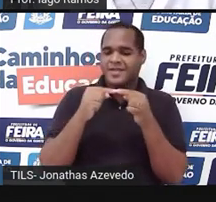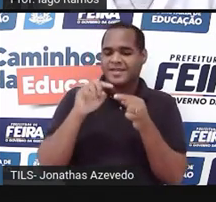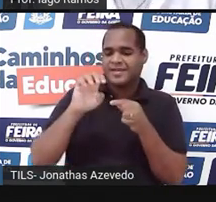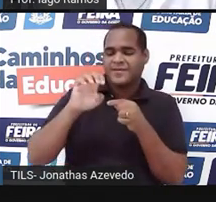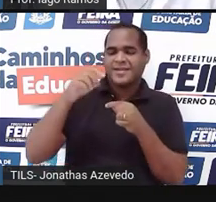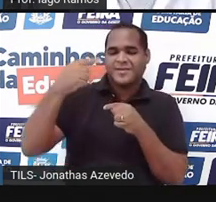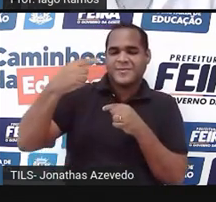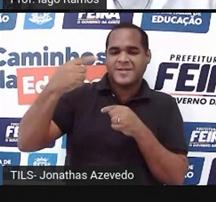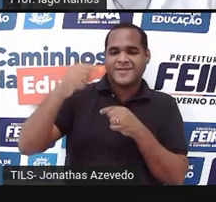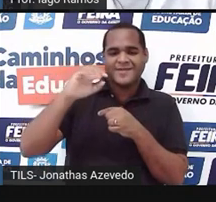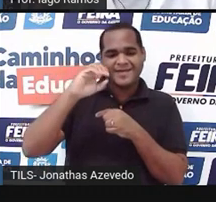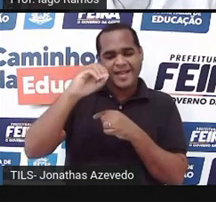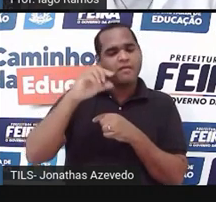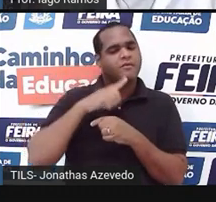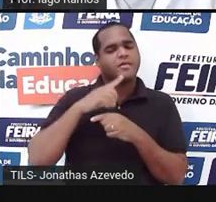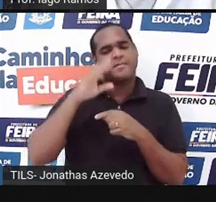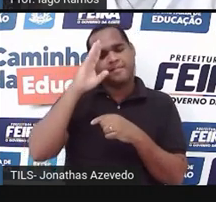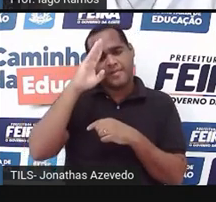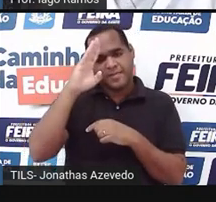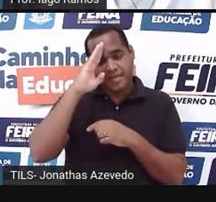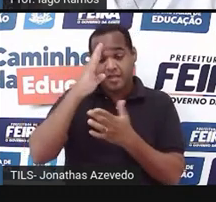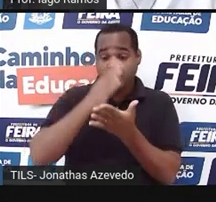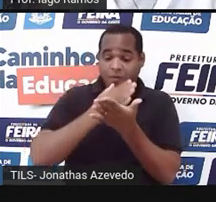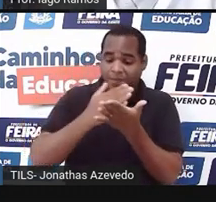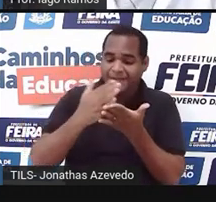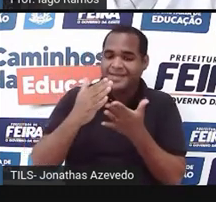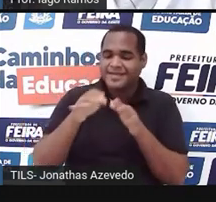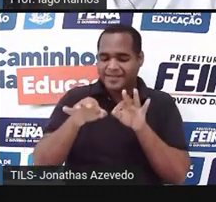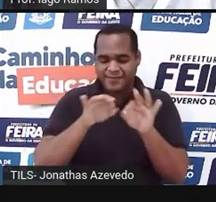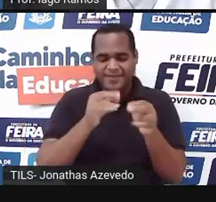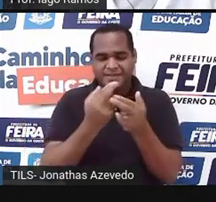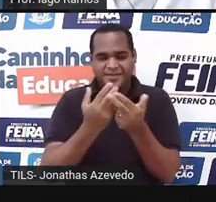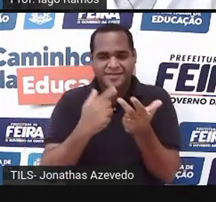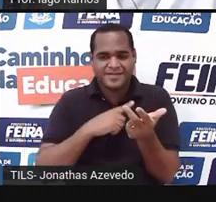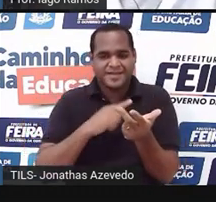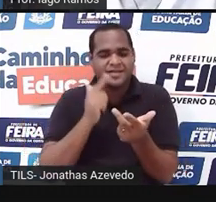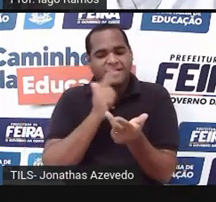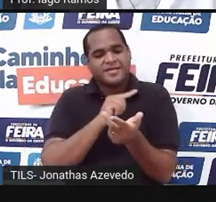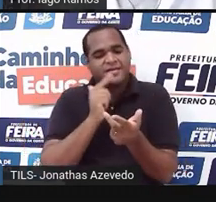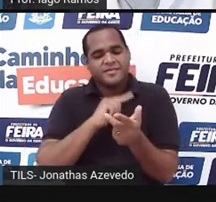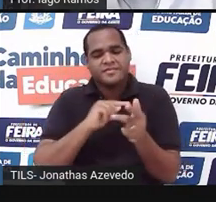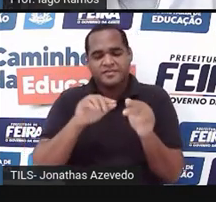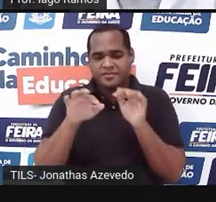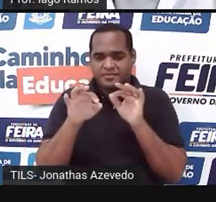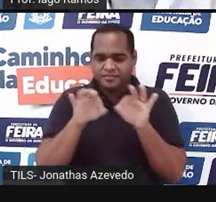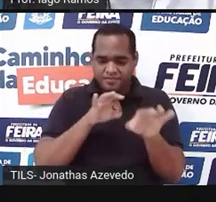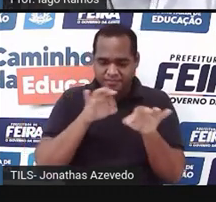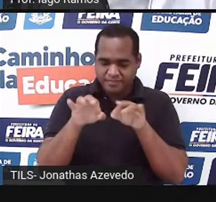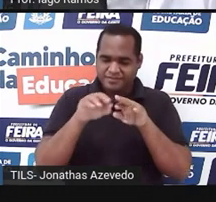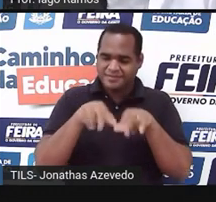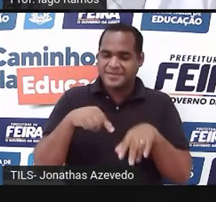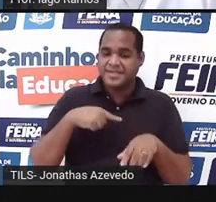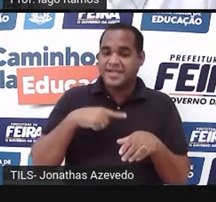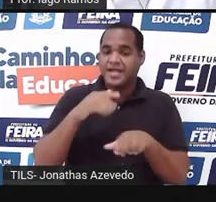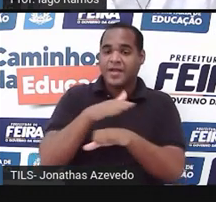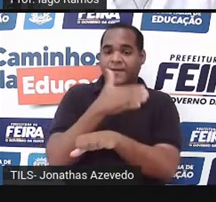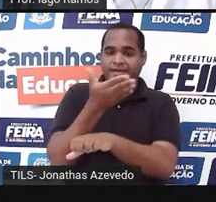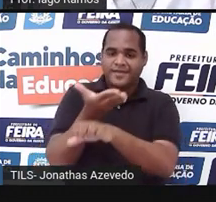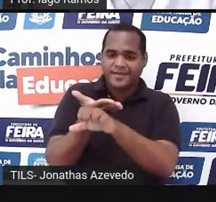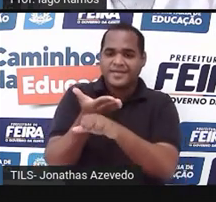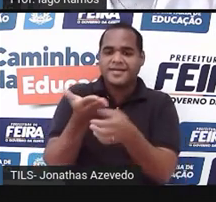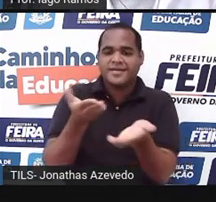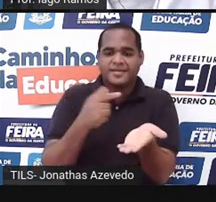É principalmente essa parte de começar a resolver que é uma coisa que a gente já vai fazendo só que até esse momento aqui da aula